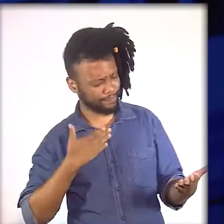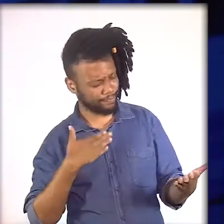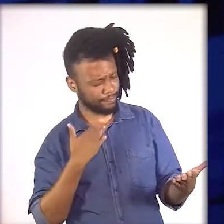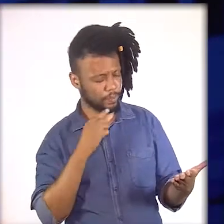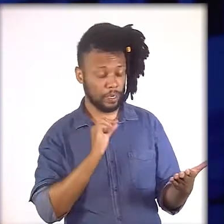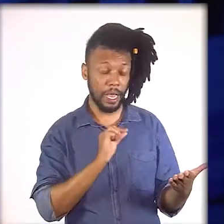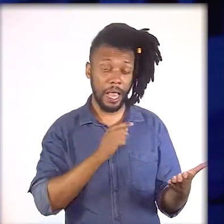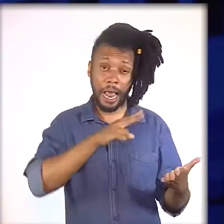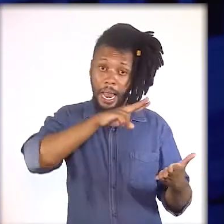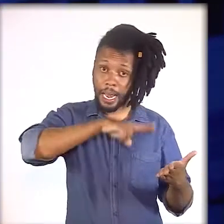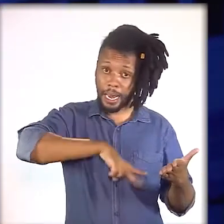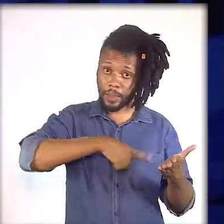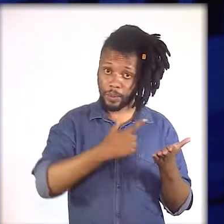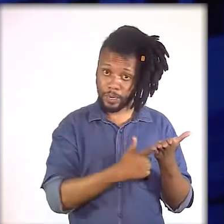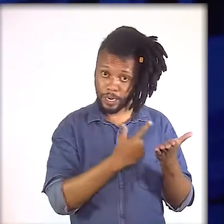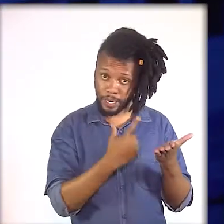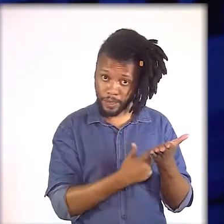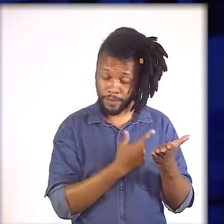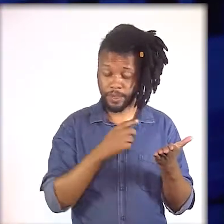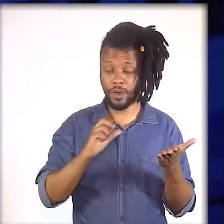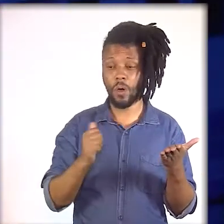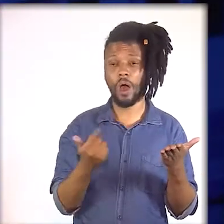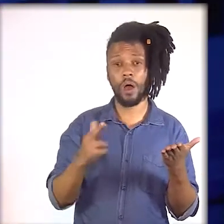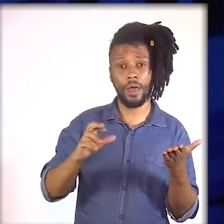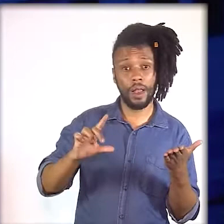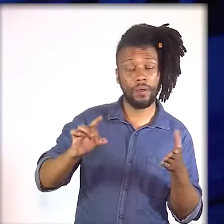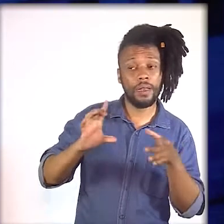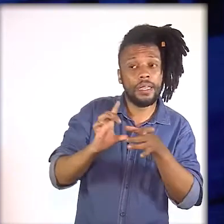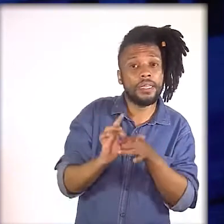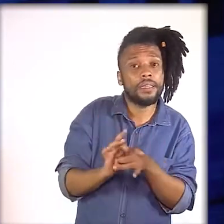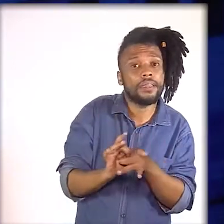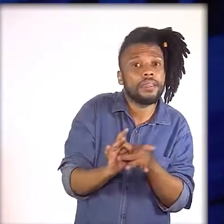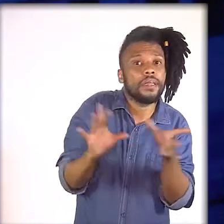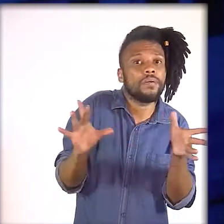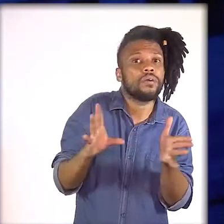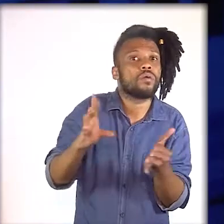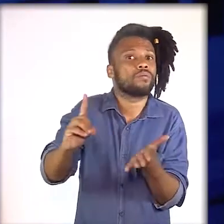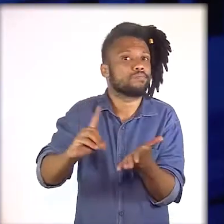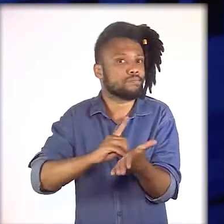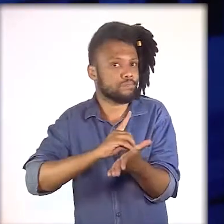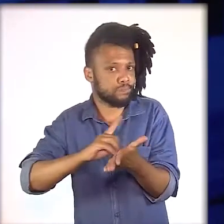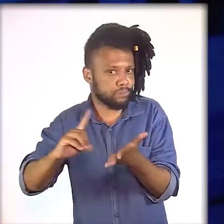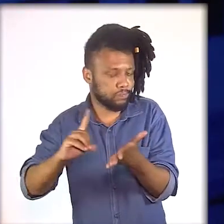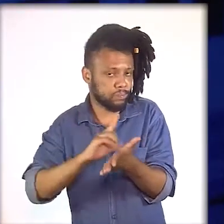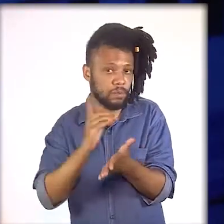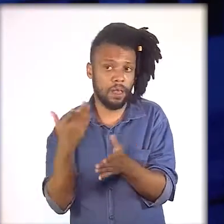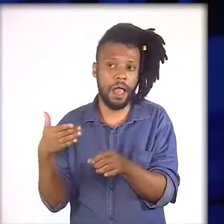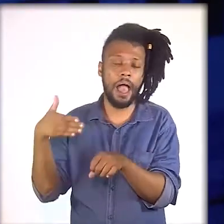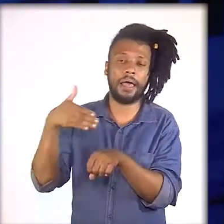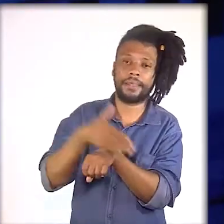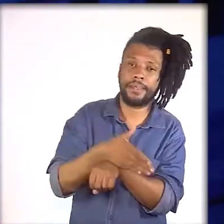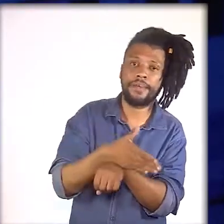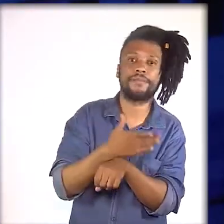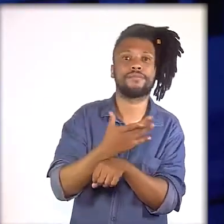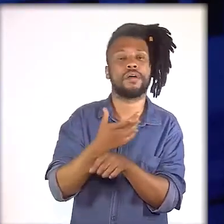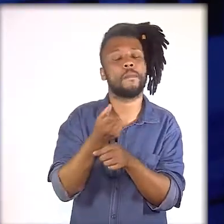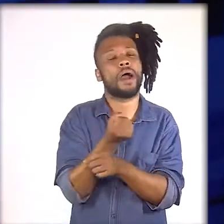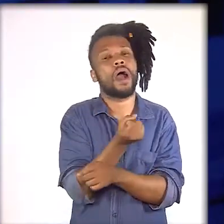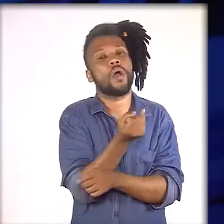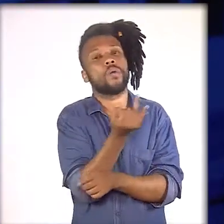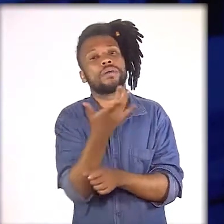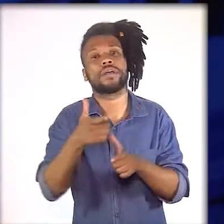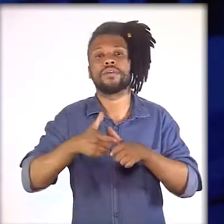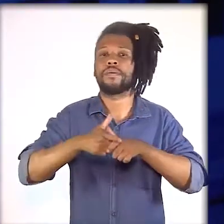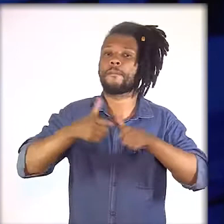livro, que o Aurélio democratizou o dicionário, ele tornou o dicionário acessível a